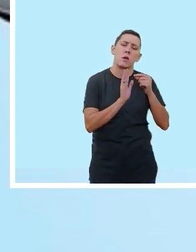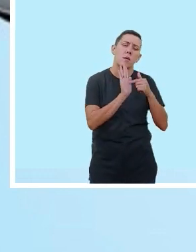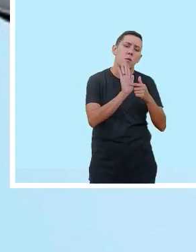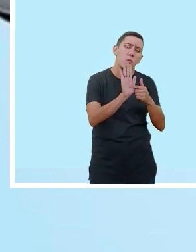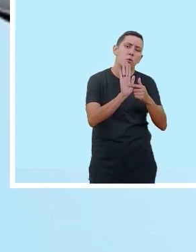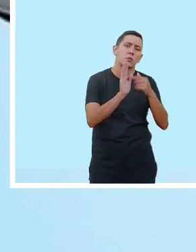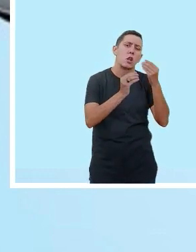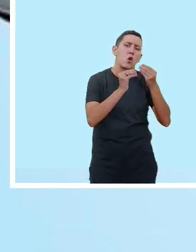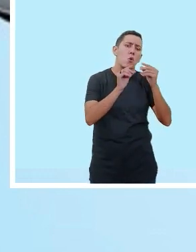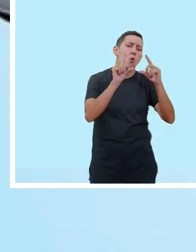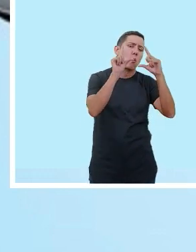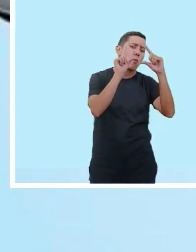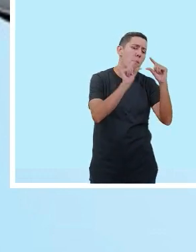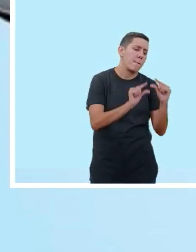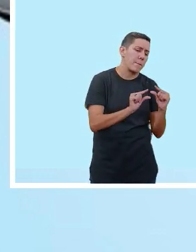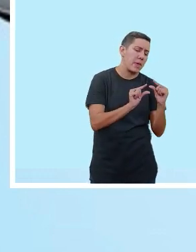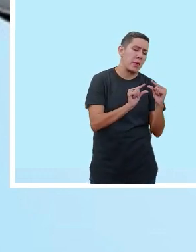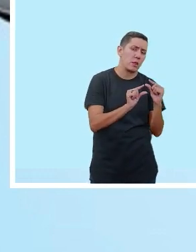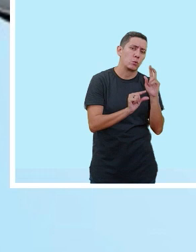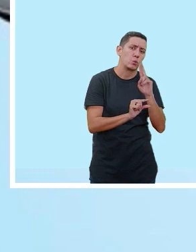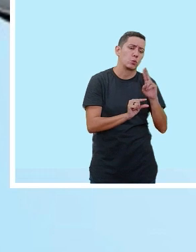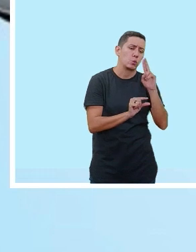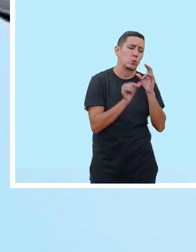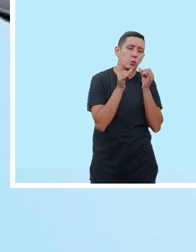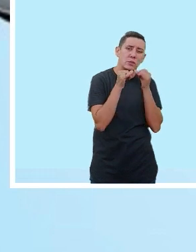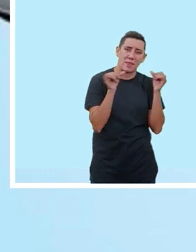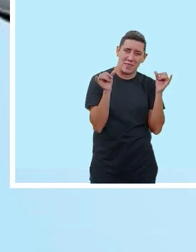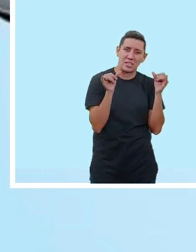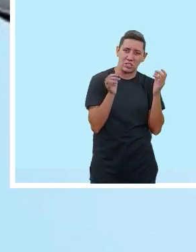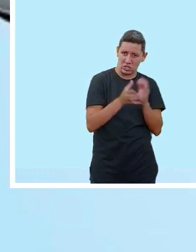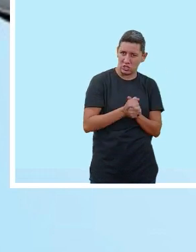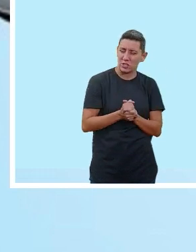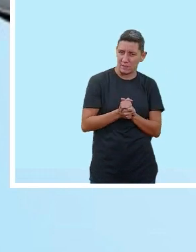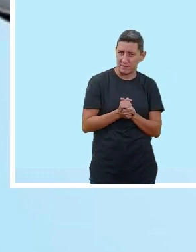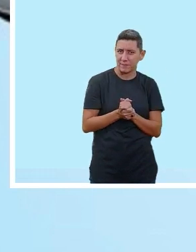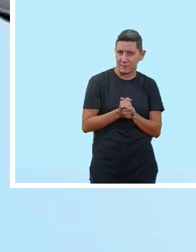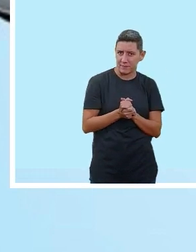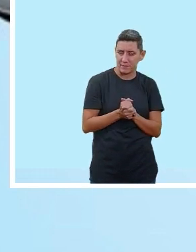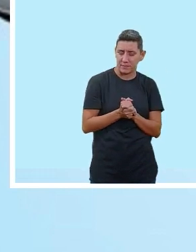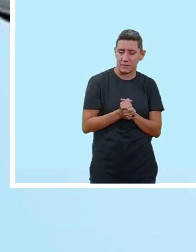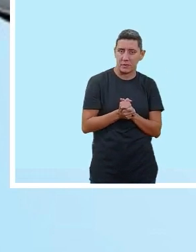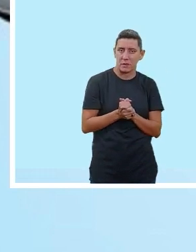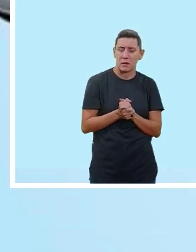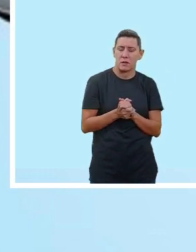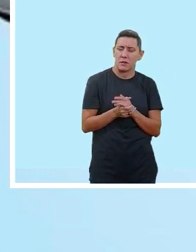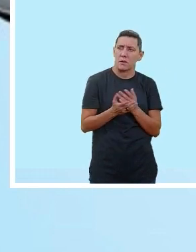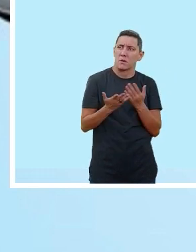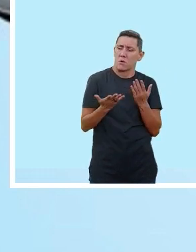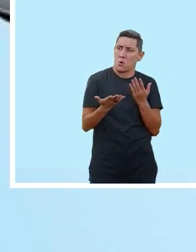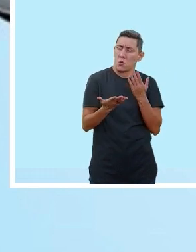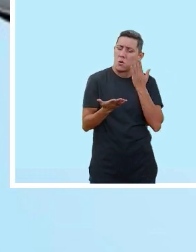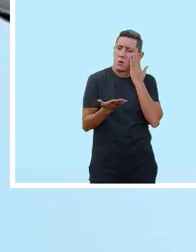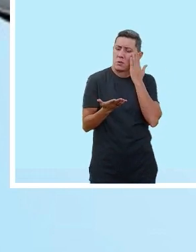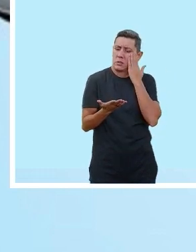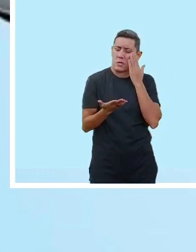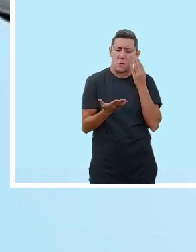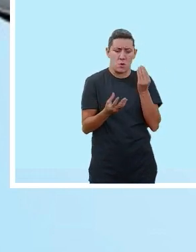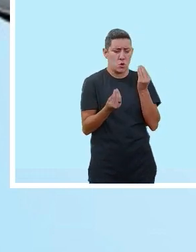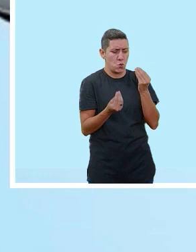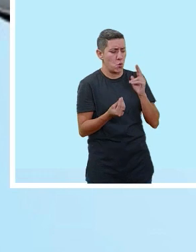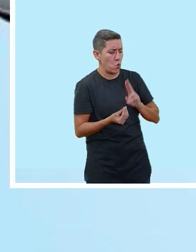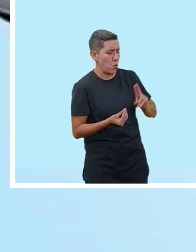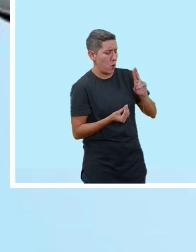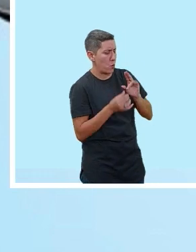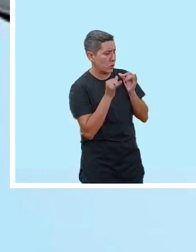lembra, além de eu trabalhar na matriz energética, migrar ela para uma forma mais limpa, a outra questão é o consumo